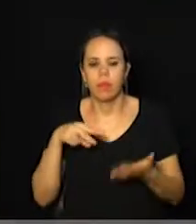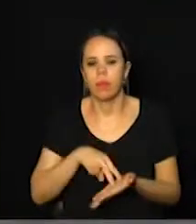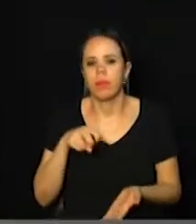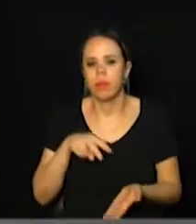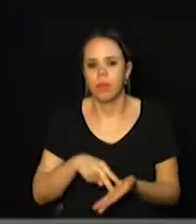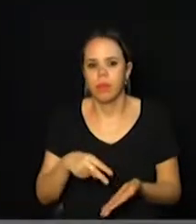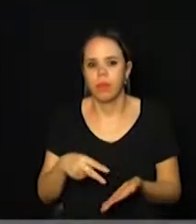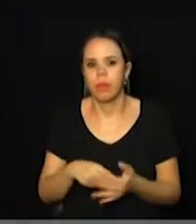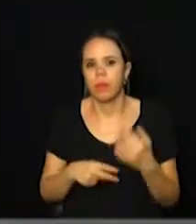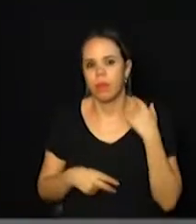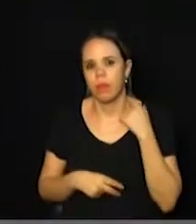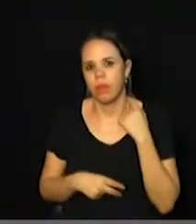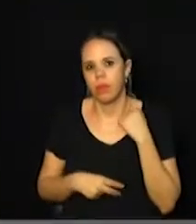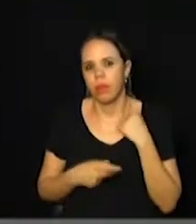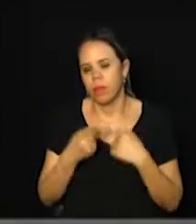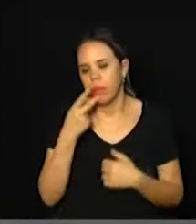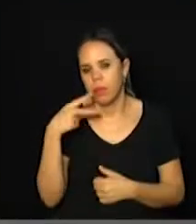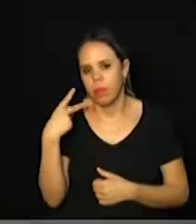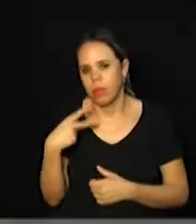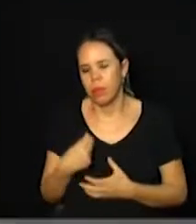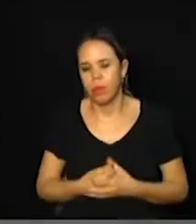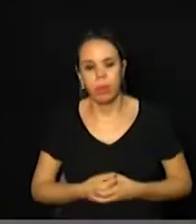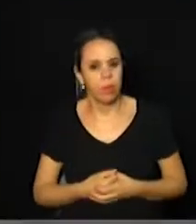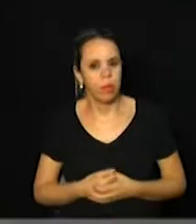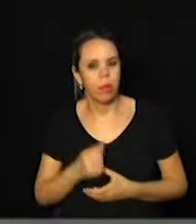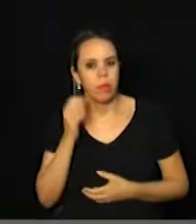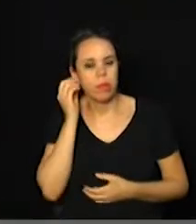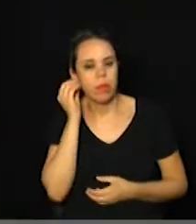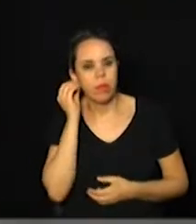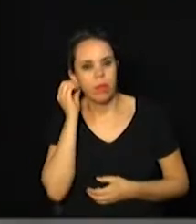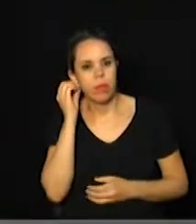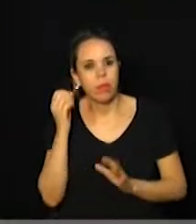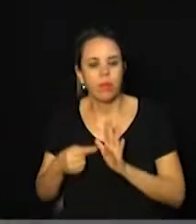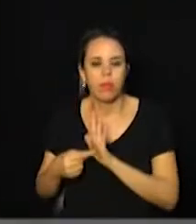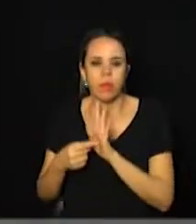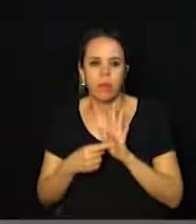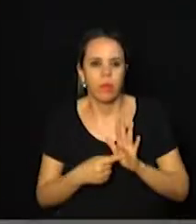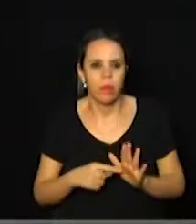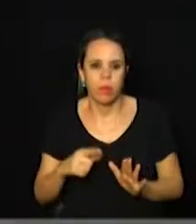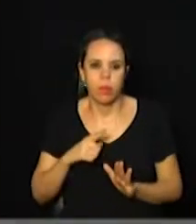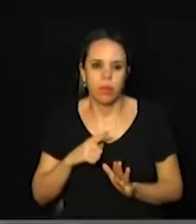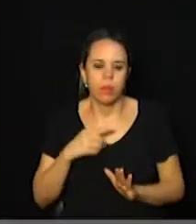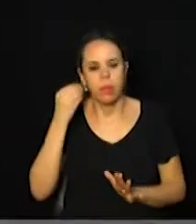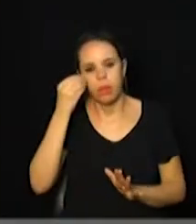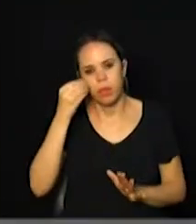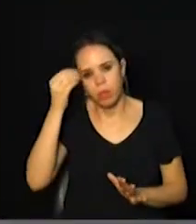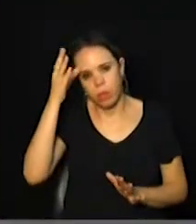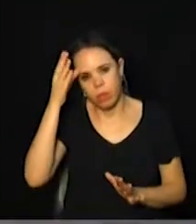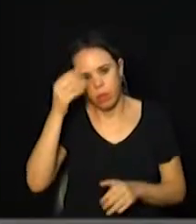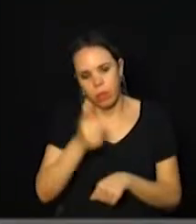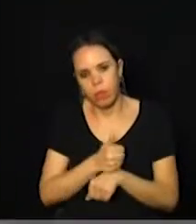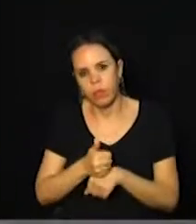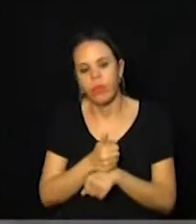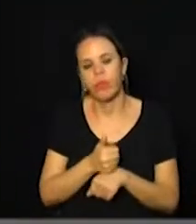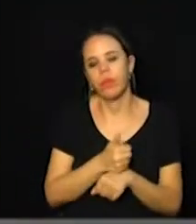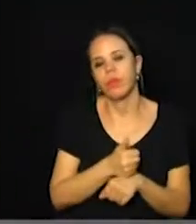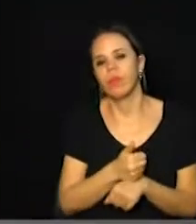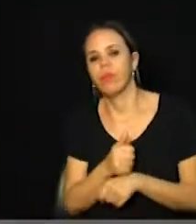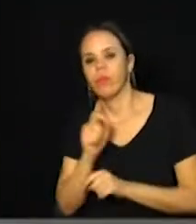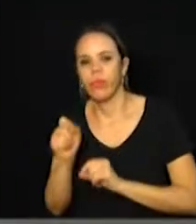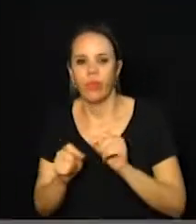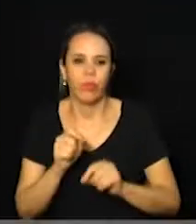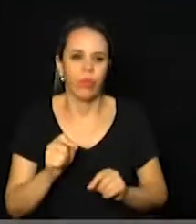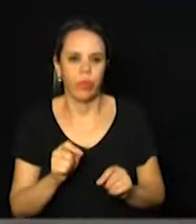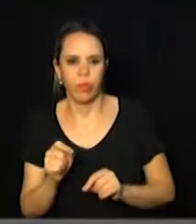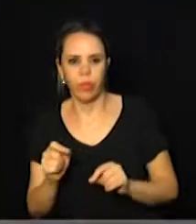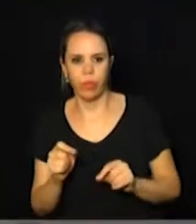quando a gente escuta o na fala do vereador a demonstração de que ele tem um bom conhecimento da nossa categoria do que